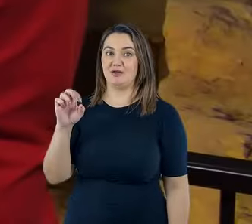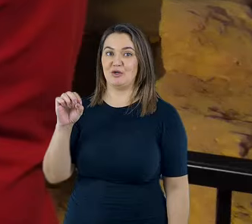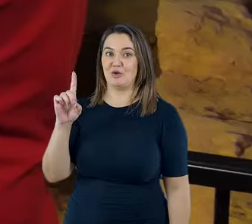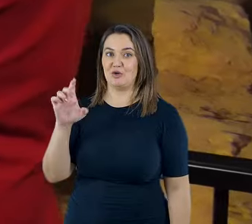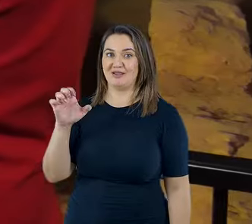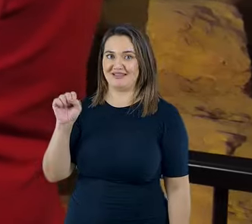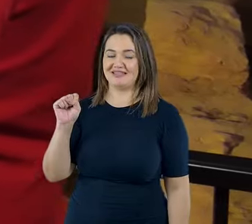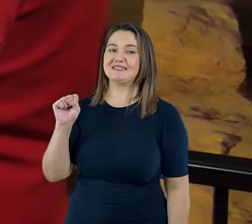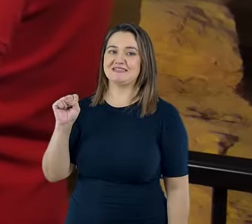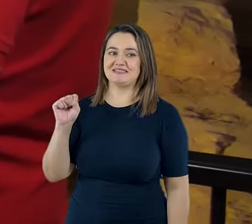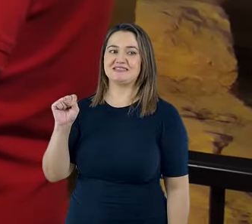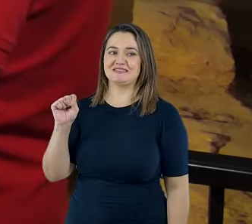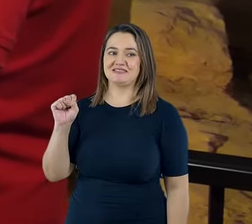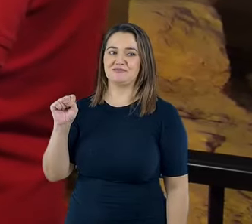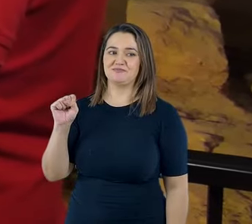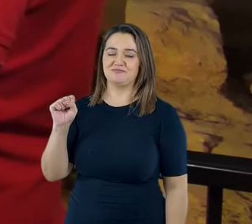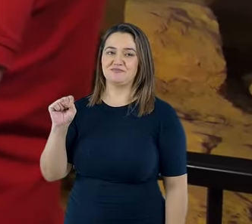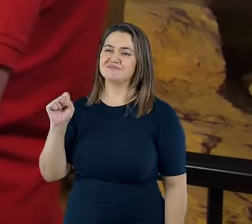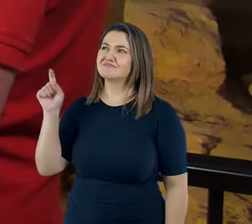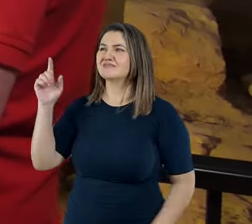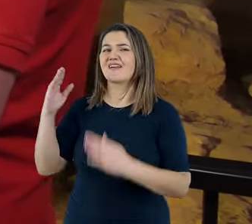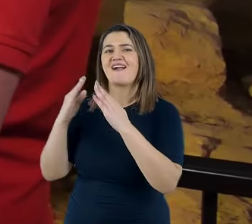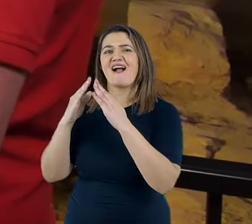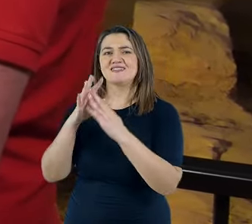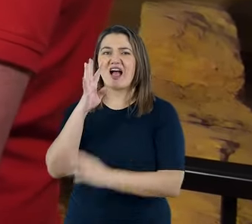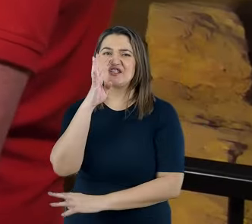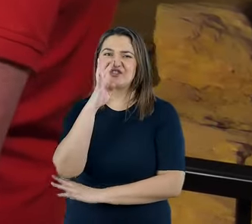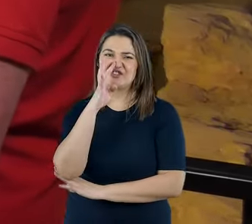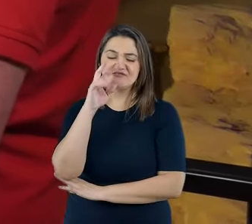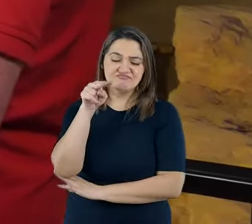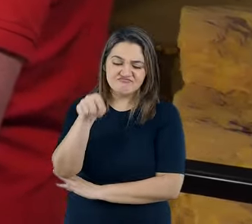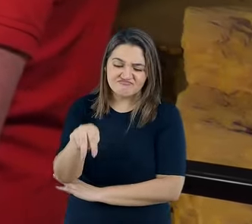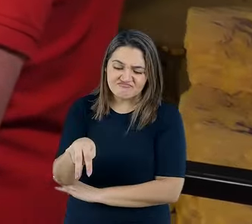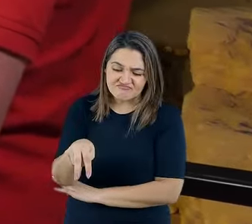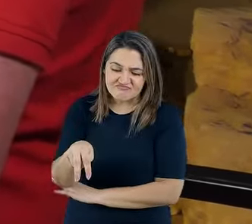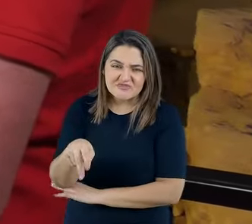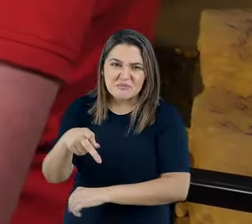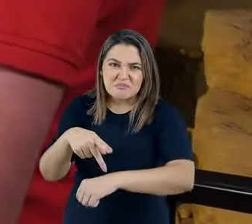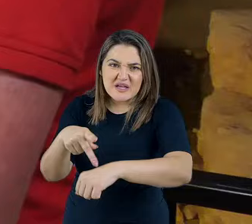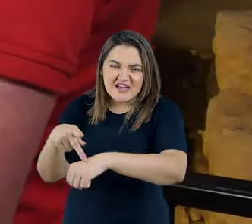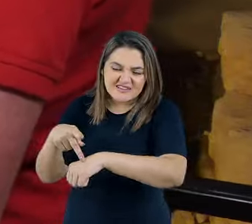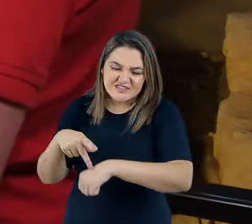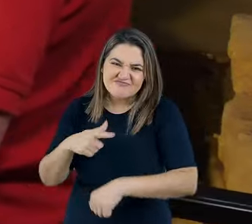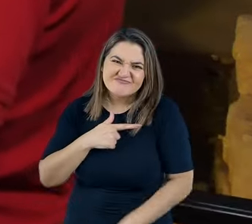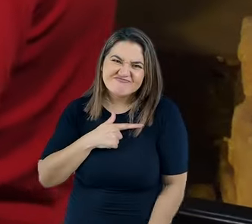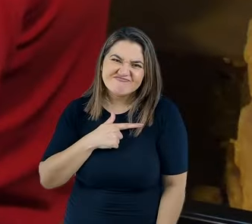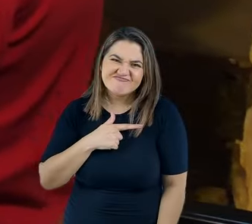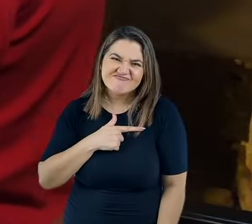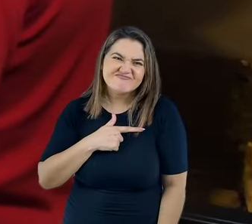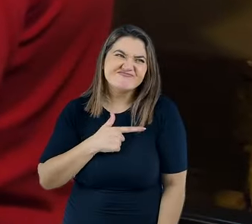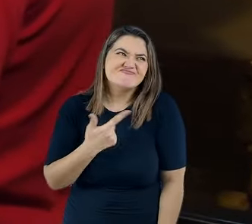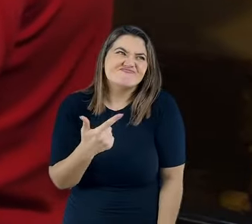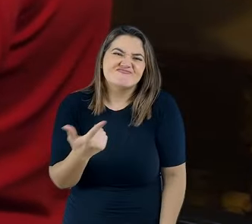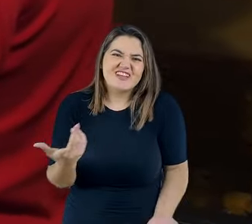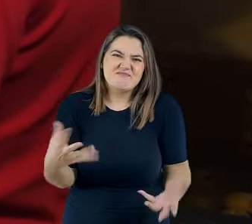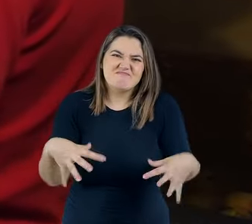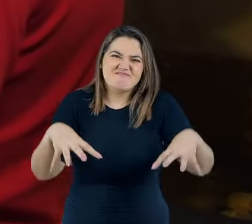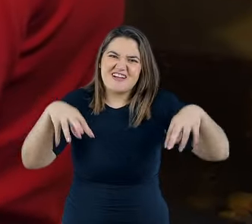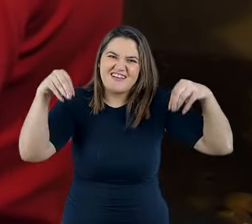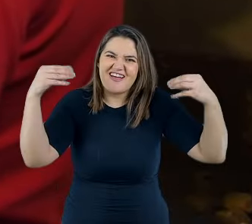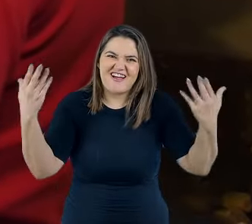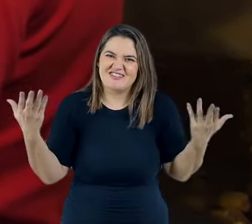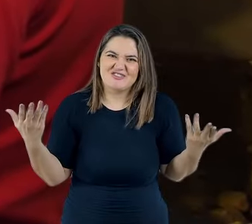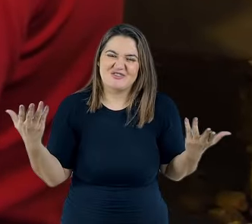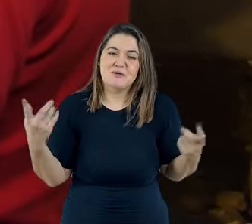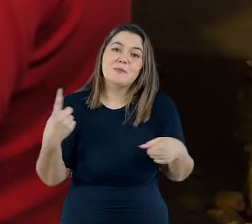aqui. Agora, Ariel, é lógico que quem está assistindo em casa olha para isso aí e fala assim, isso aqui é muito feio, não consegue imaginar um palácio aqui,